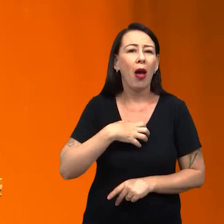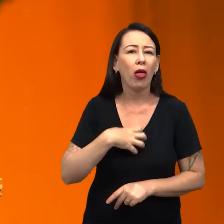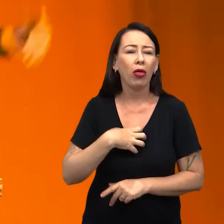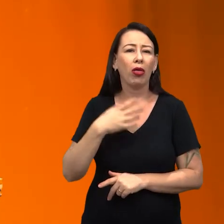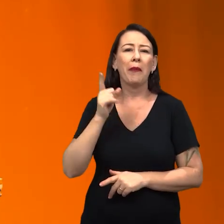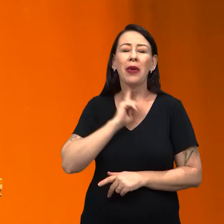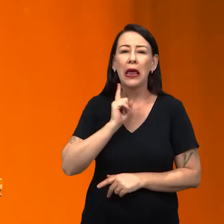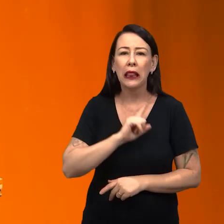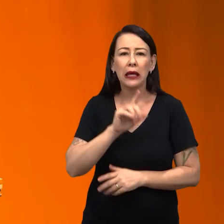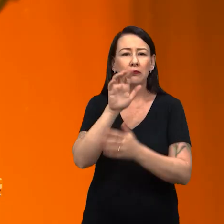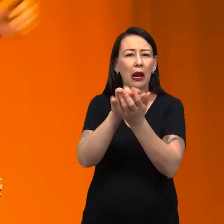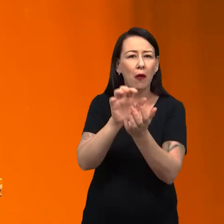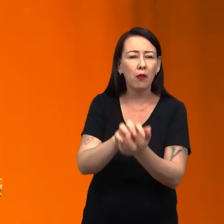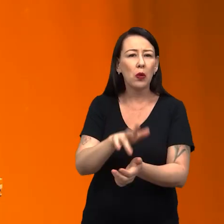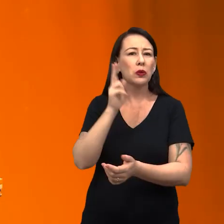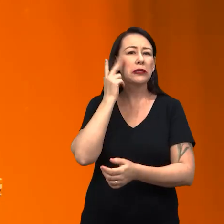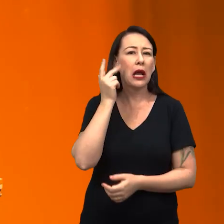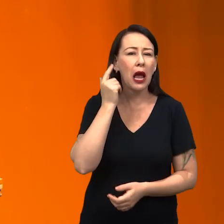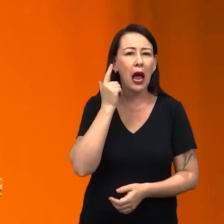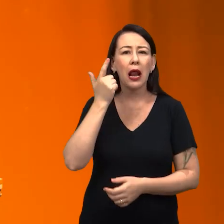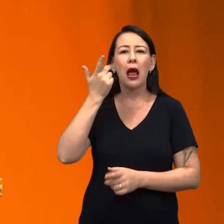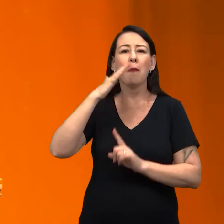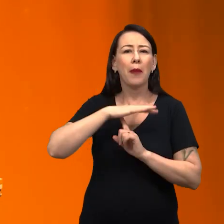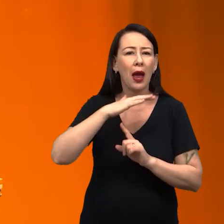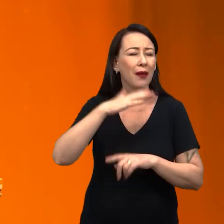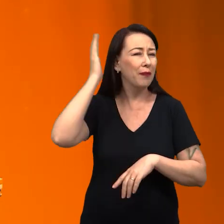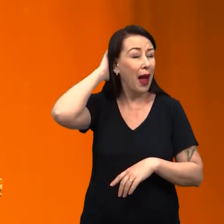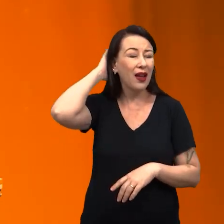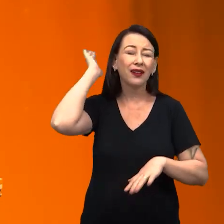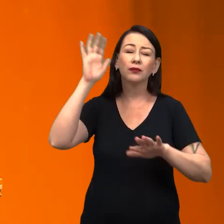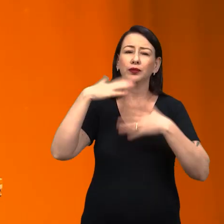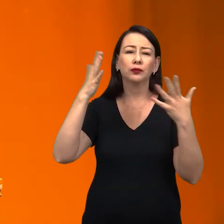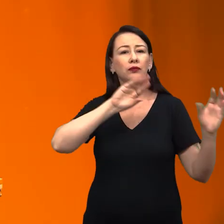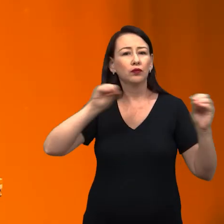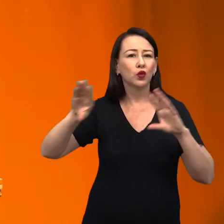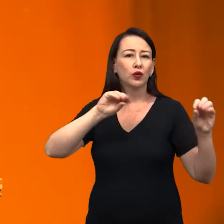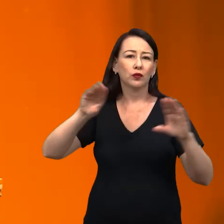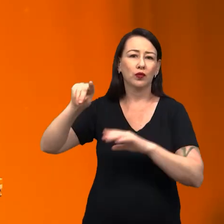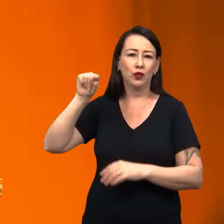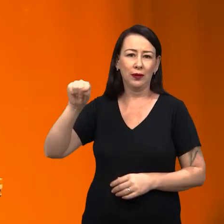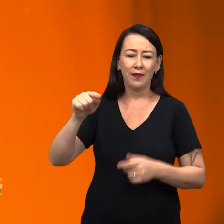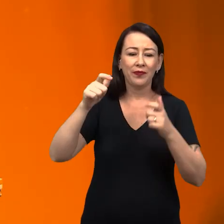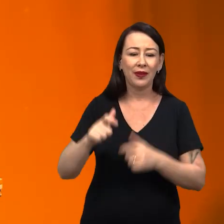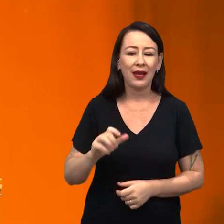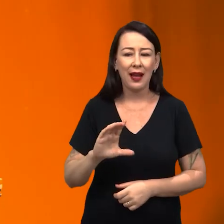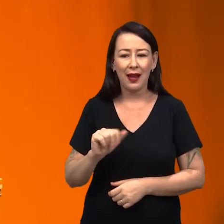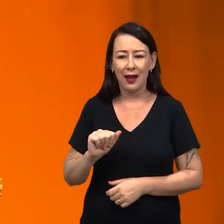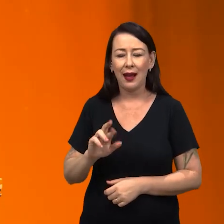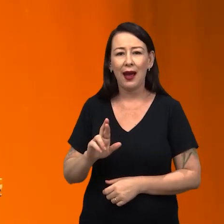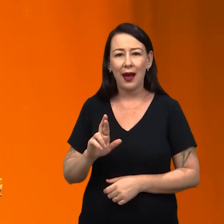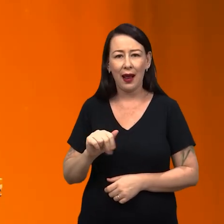pernambucanos, cearenses, paraenses, tem gente de todo canto. E eu, em 2003,